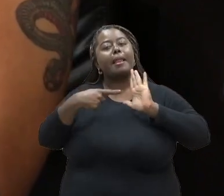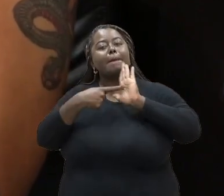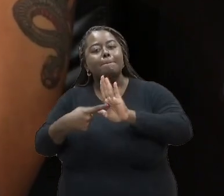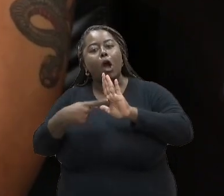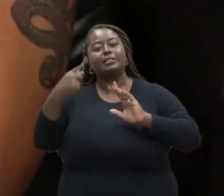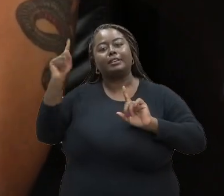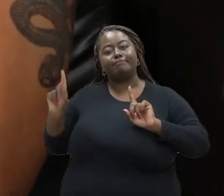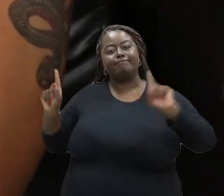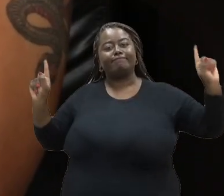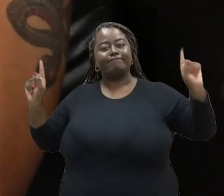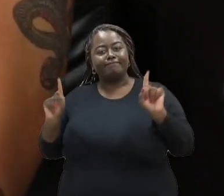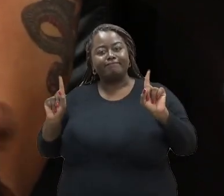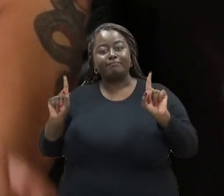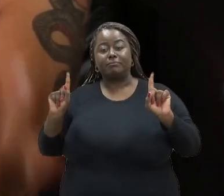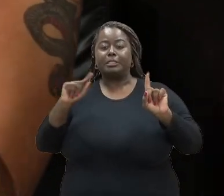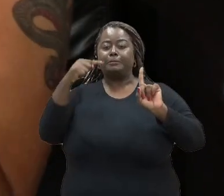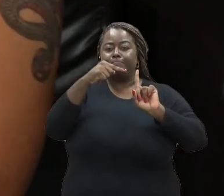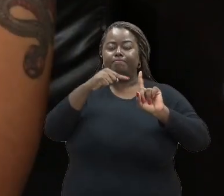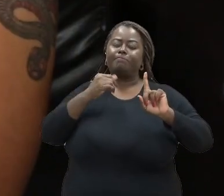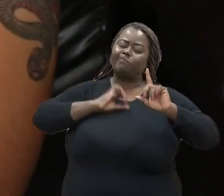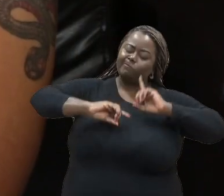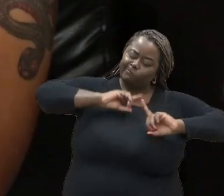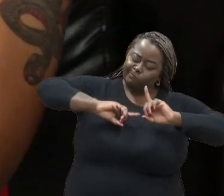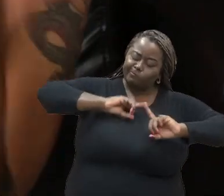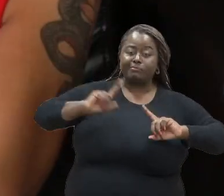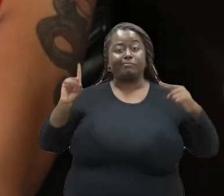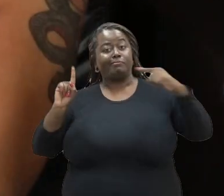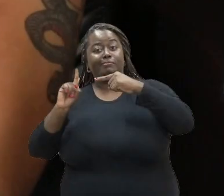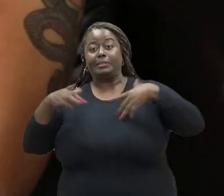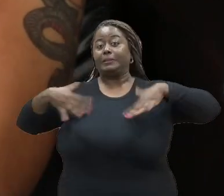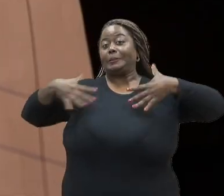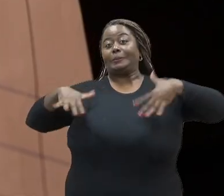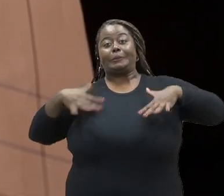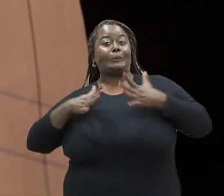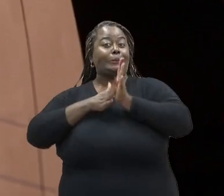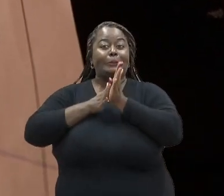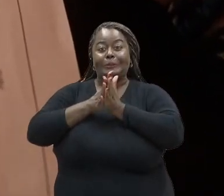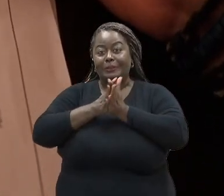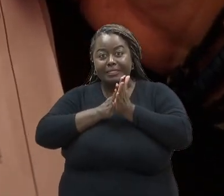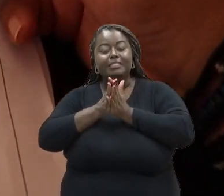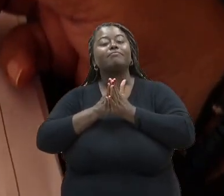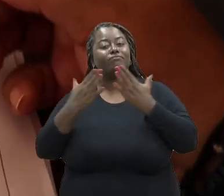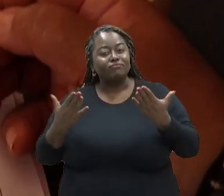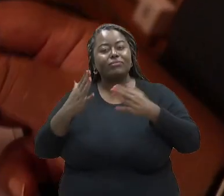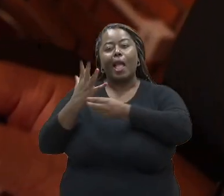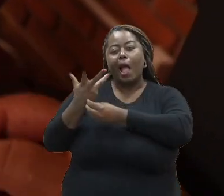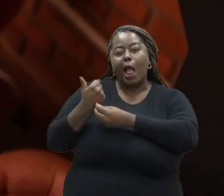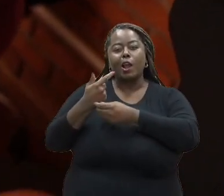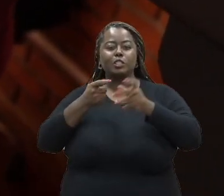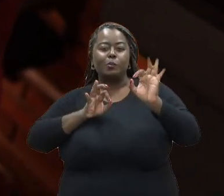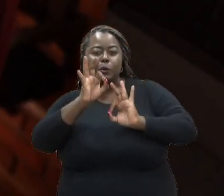2 pontos da bipolaridade no seu extremo, quando ela tá muito depressiva e quando ela tá muito maníaca. Bárbara Caroni. Toda a direção de